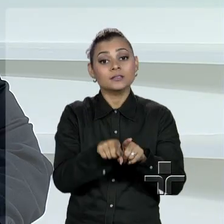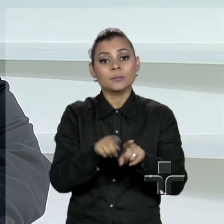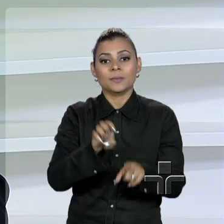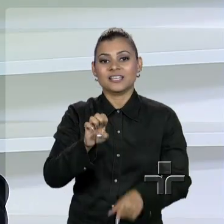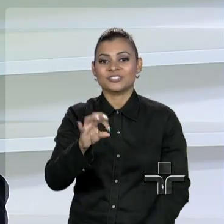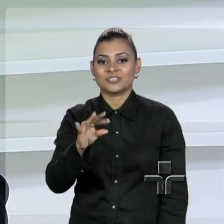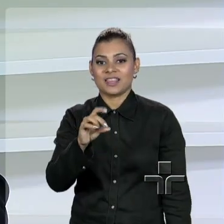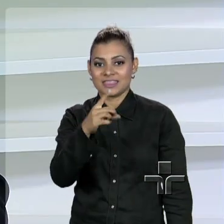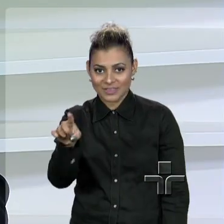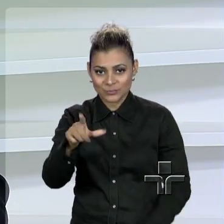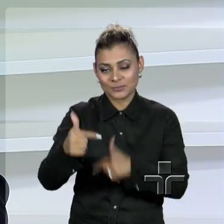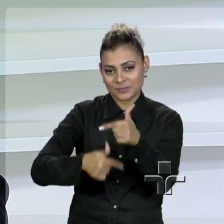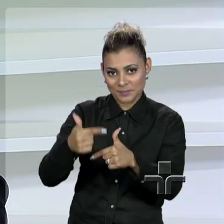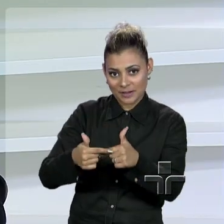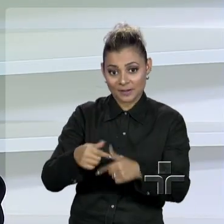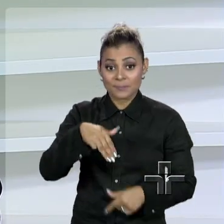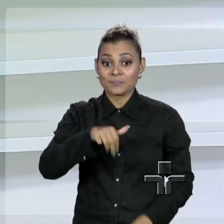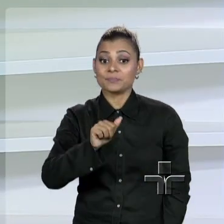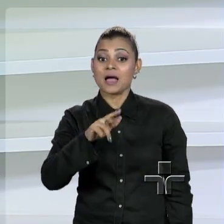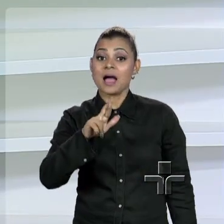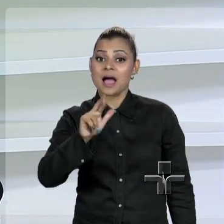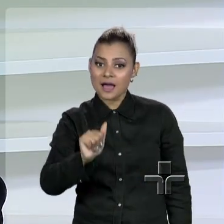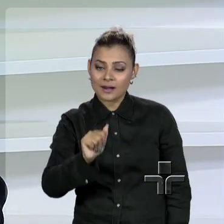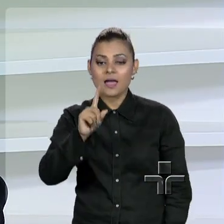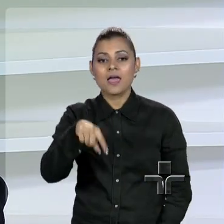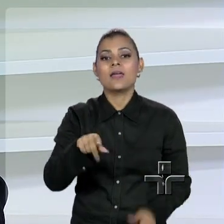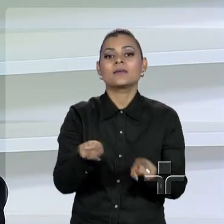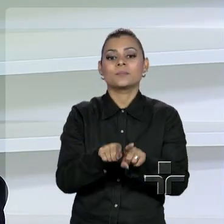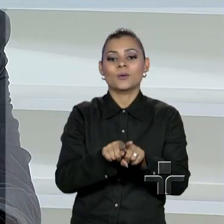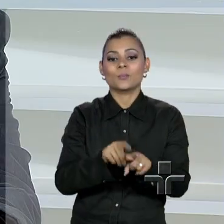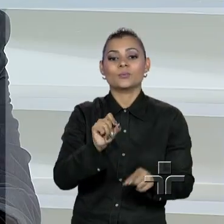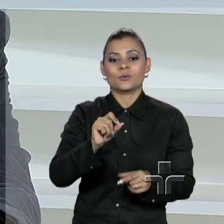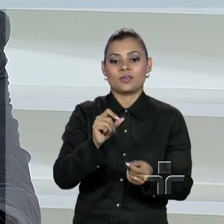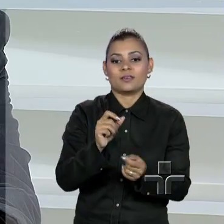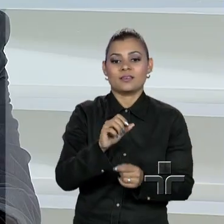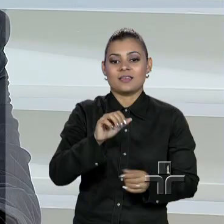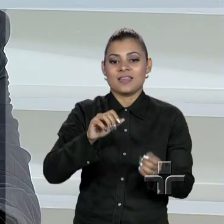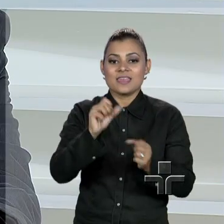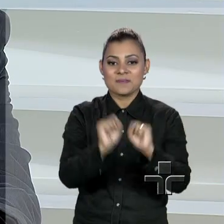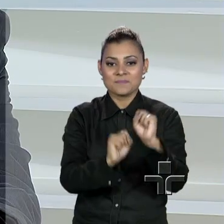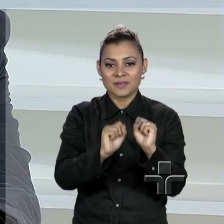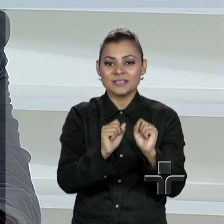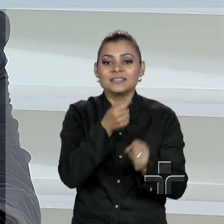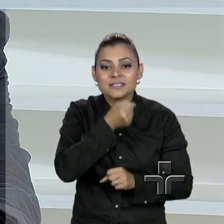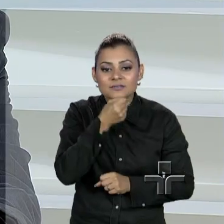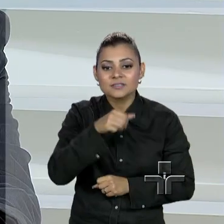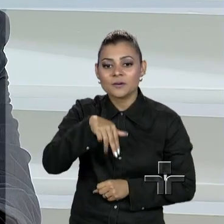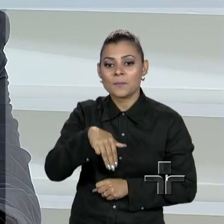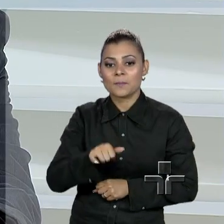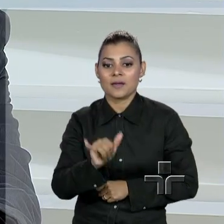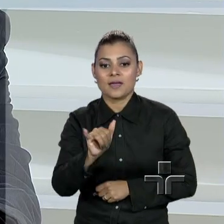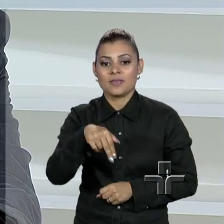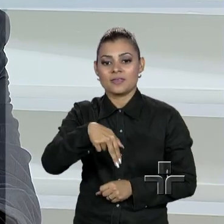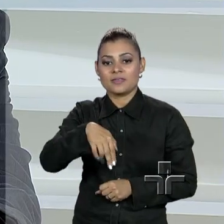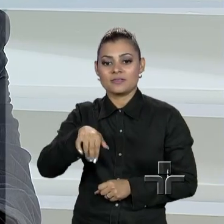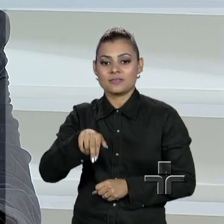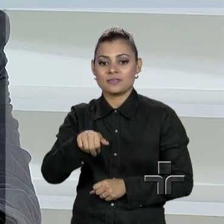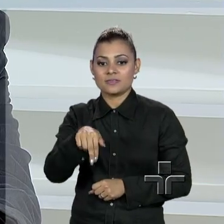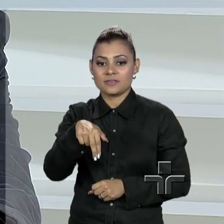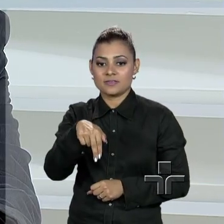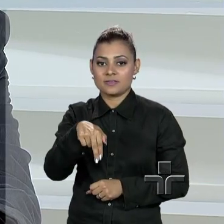Estadão, Mara Luque, jornalista do canal My News, Luiz Arthur Nogueira, colunista da revista Isto